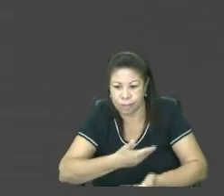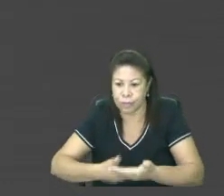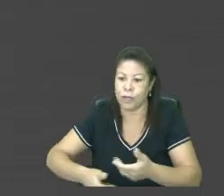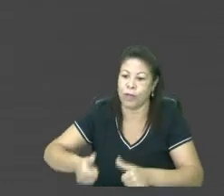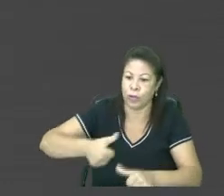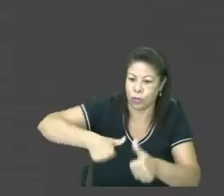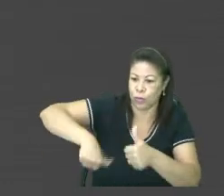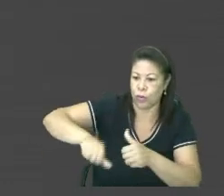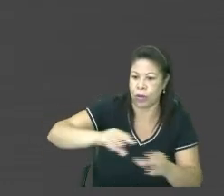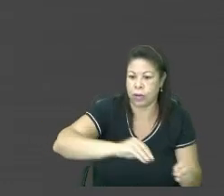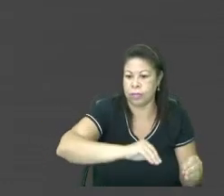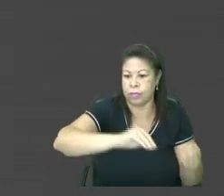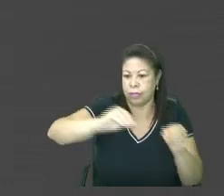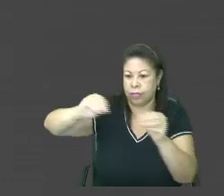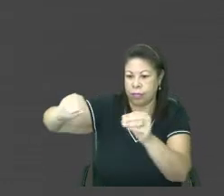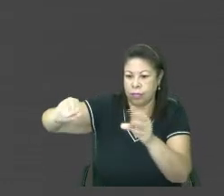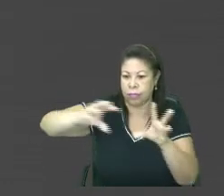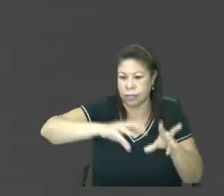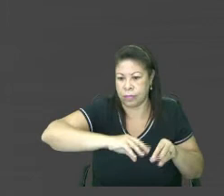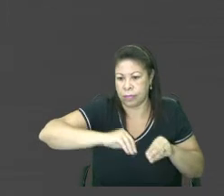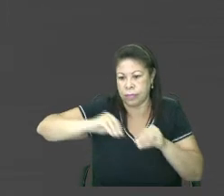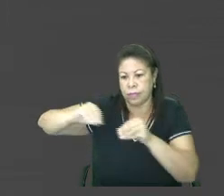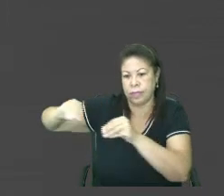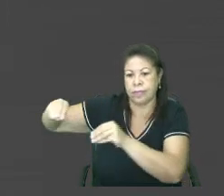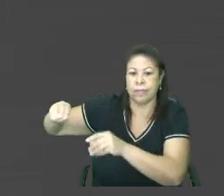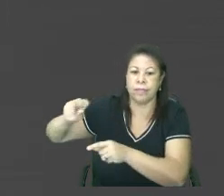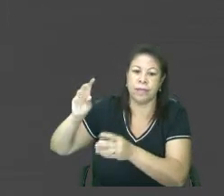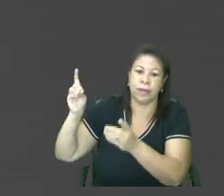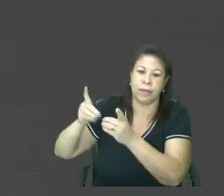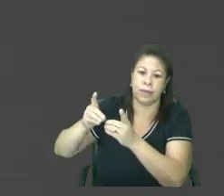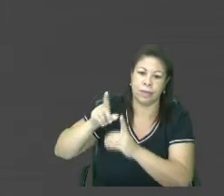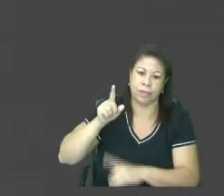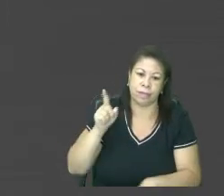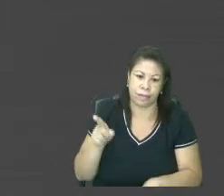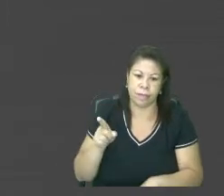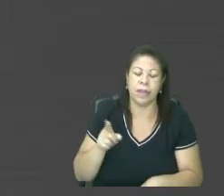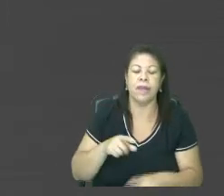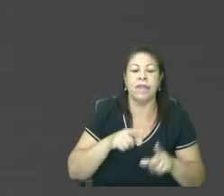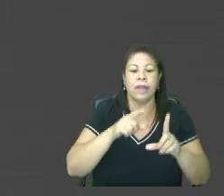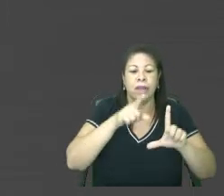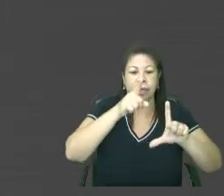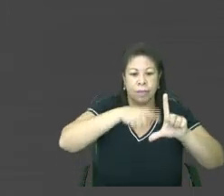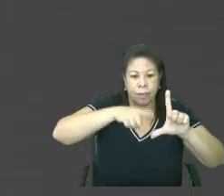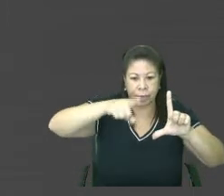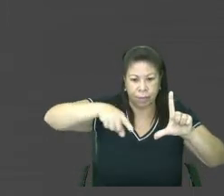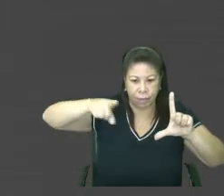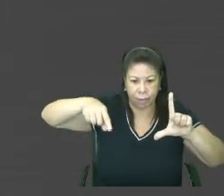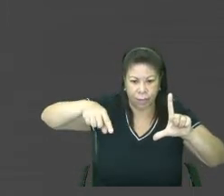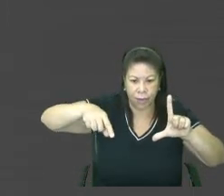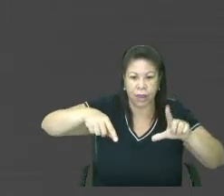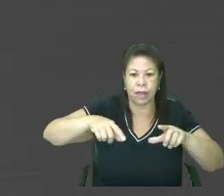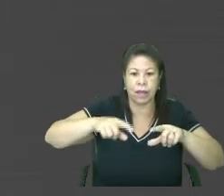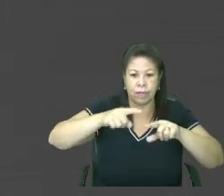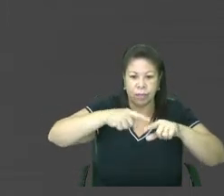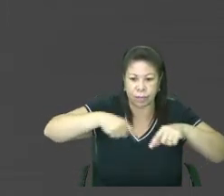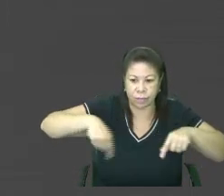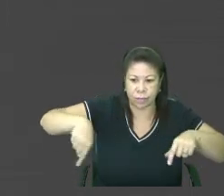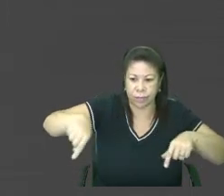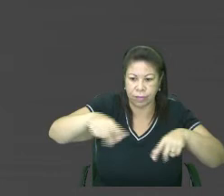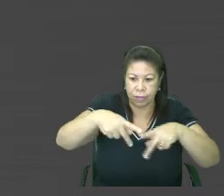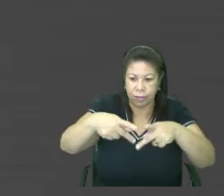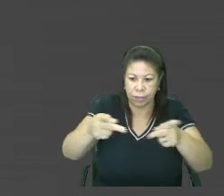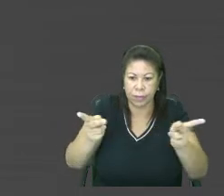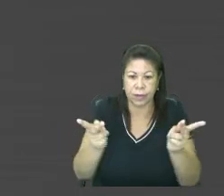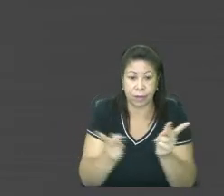outras unidades. No gráfico ao lado, os gráficos de pizza demonstram a classificação de risco das